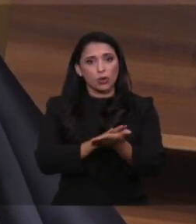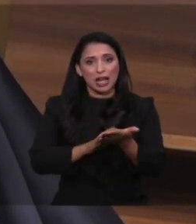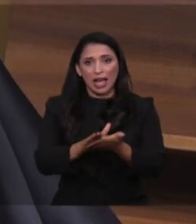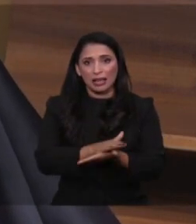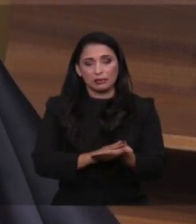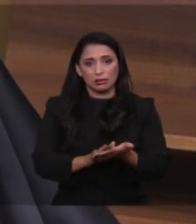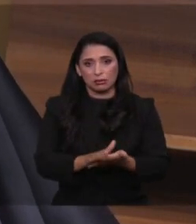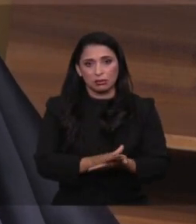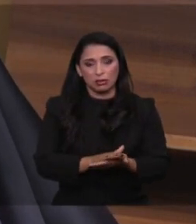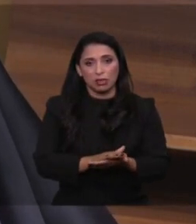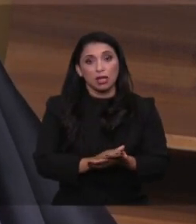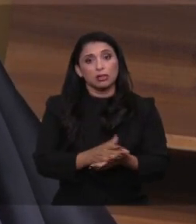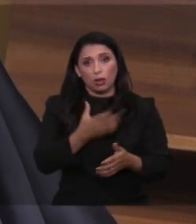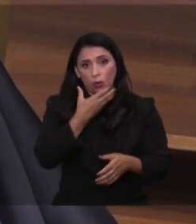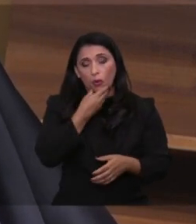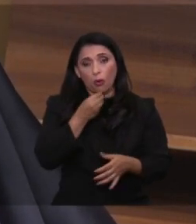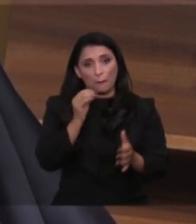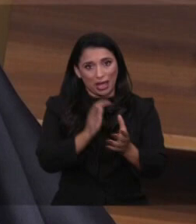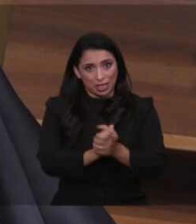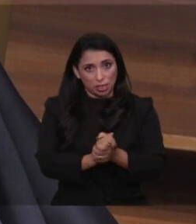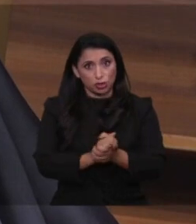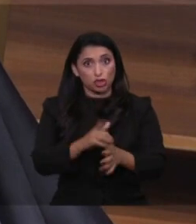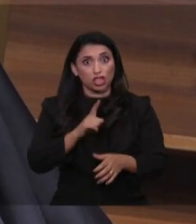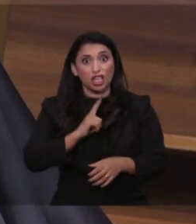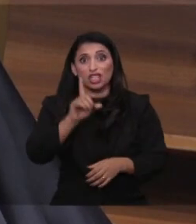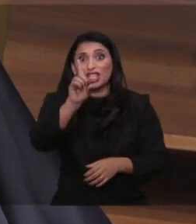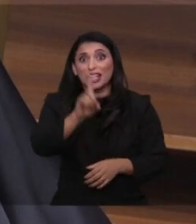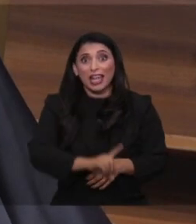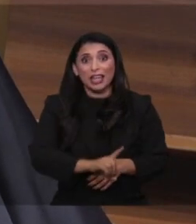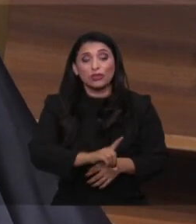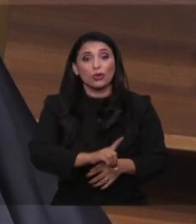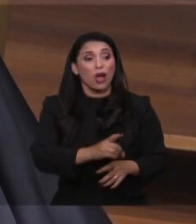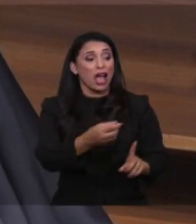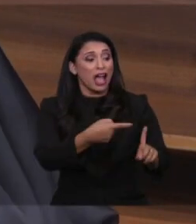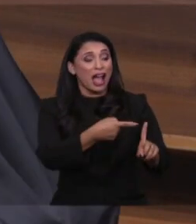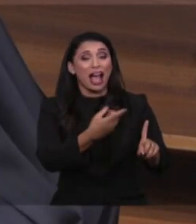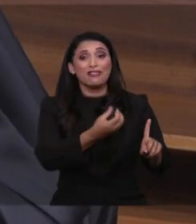marido tinha o direito à vida da sua esposa.